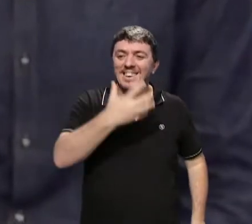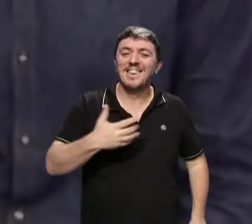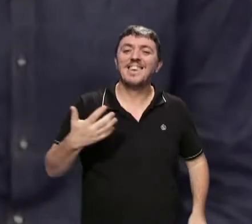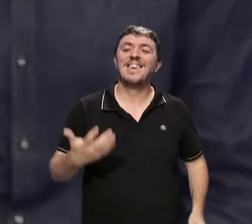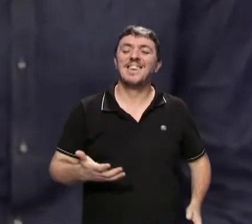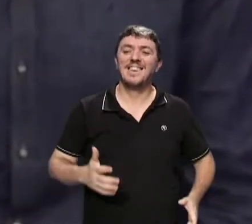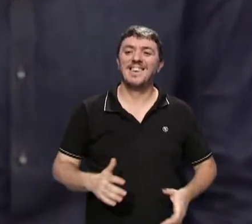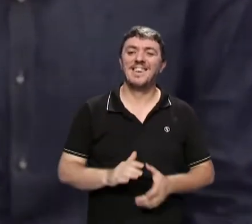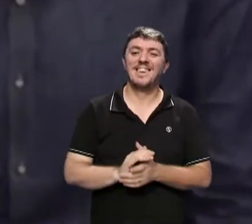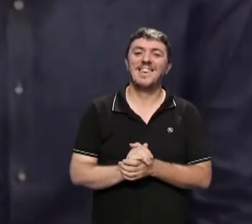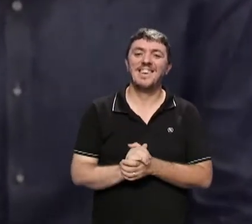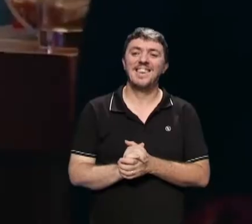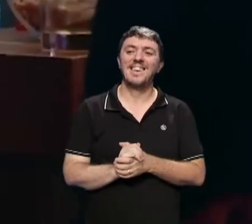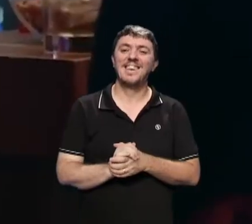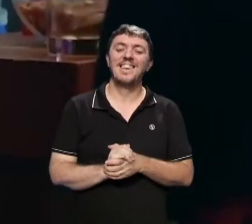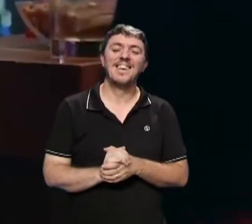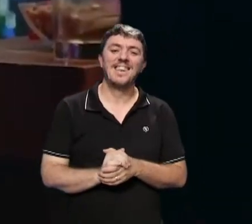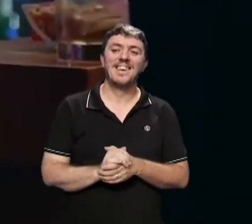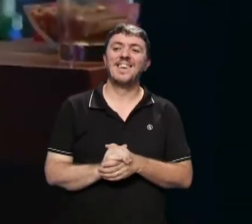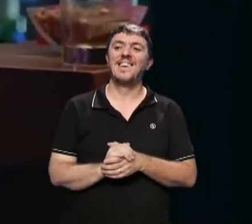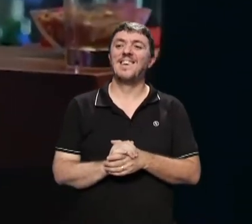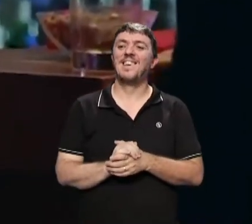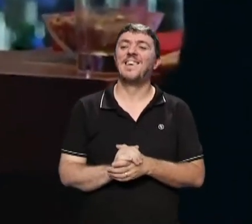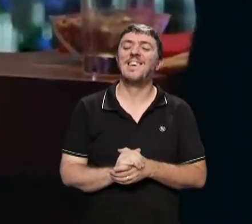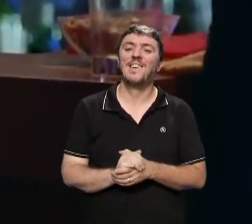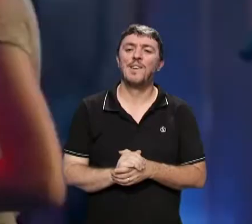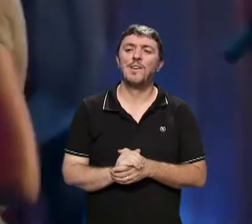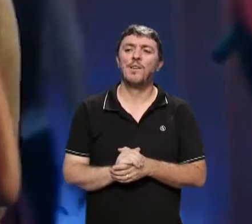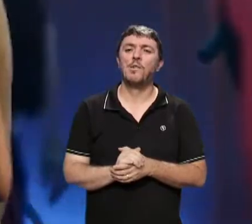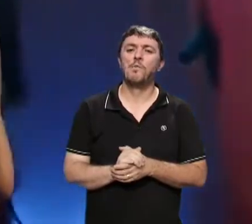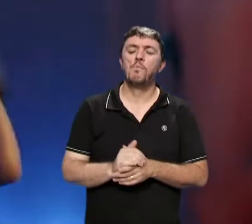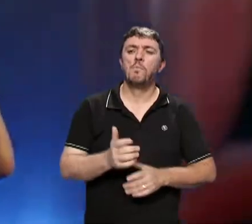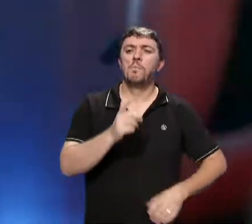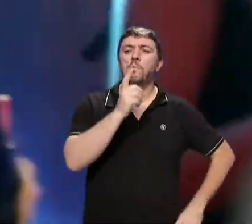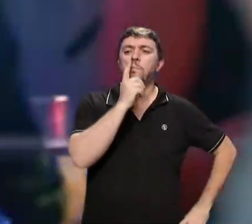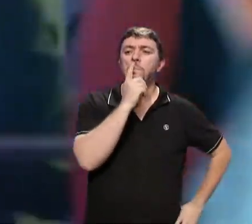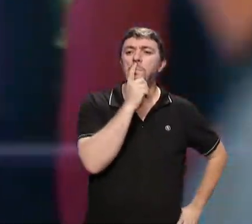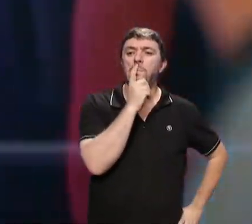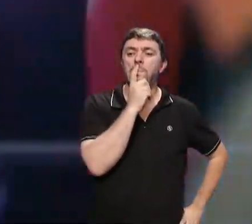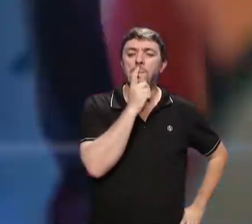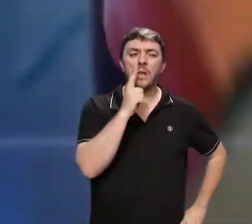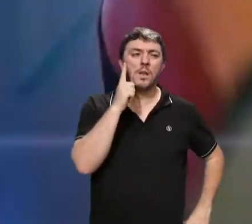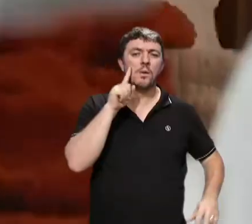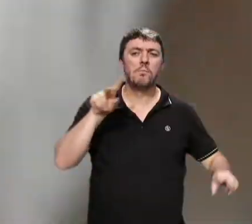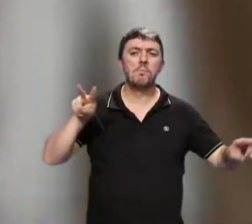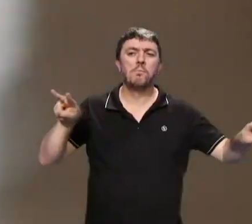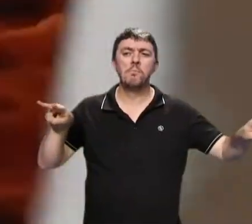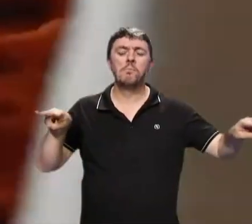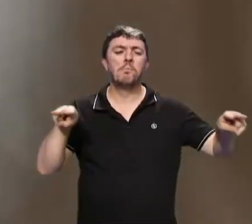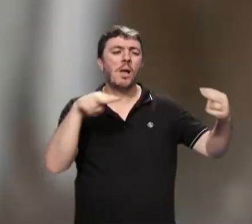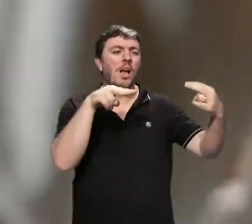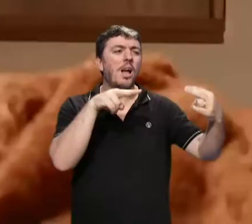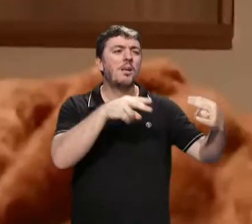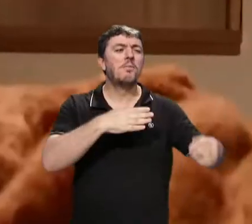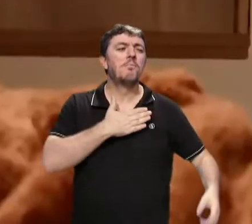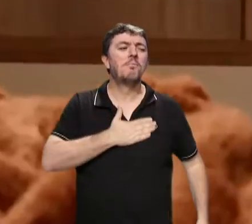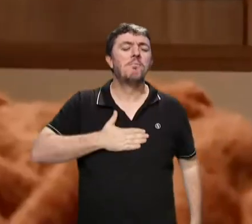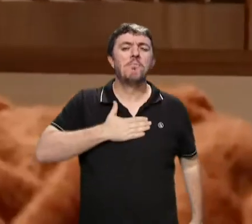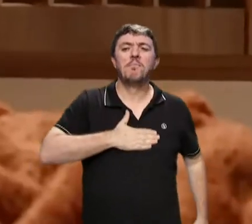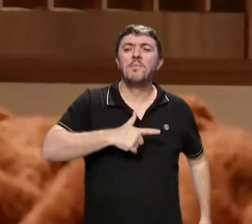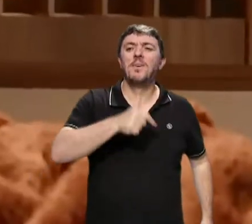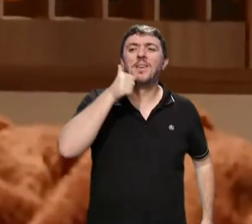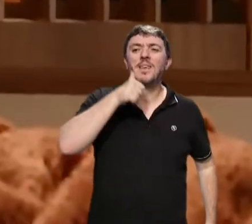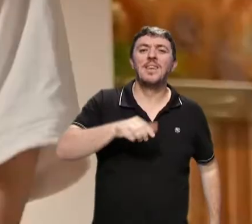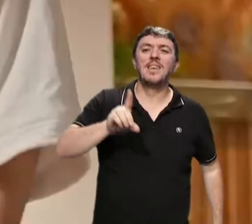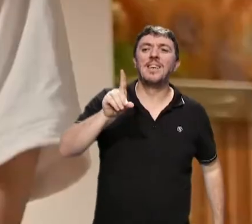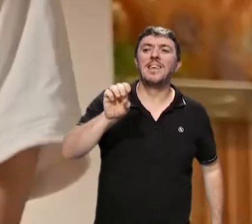Eu só não contava com uma coisa. Josué, Tô gostando da Denise. Eu sabia. Quanto mais você